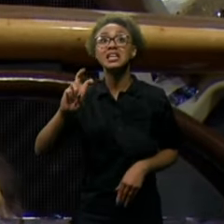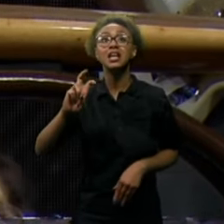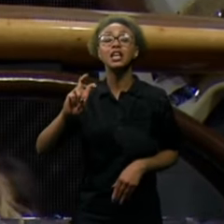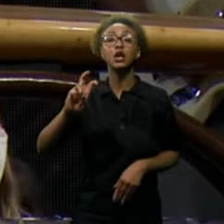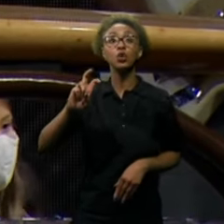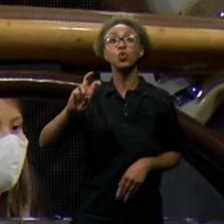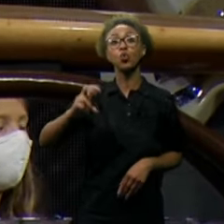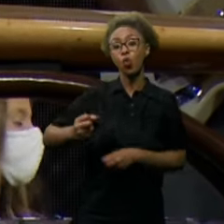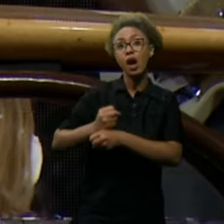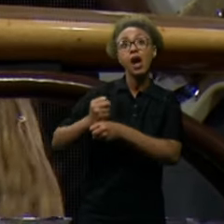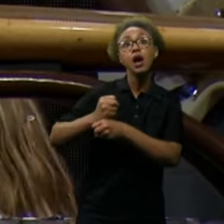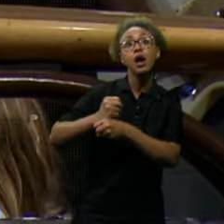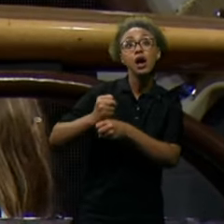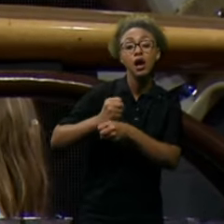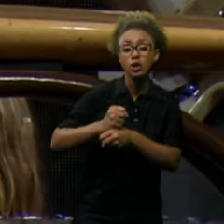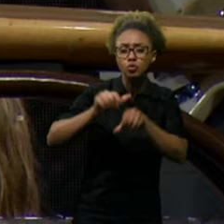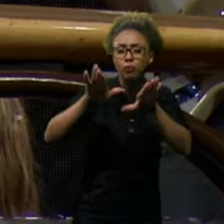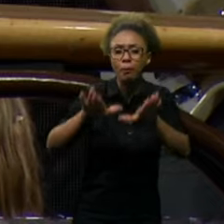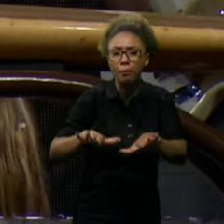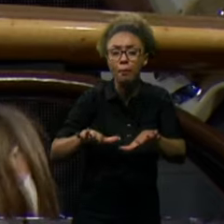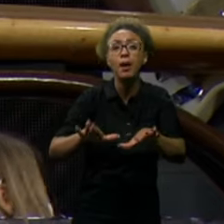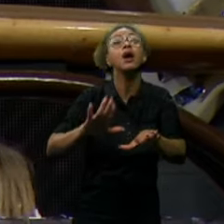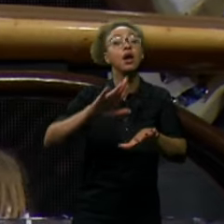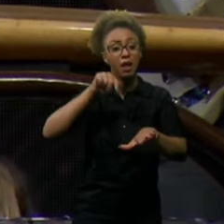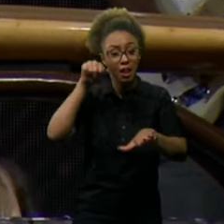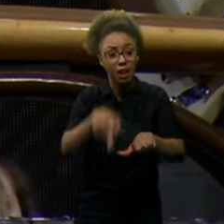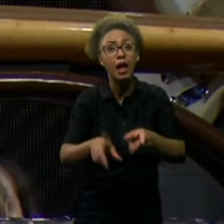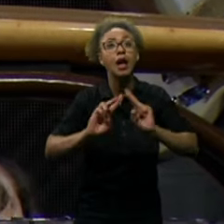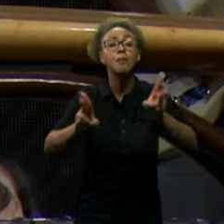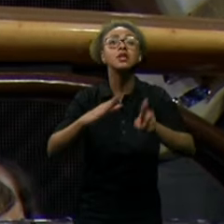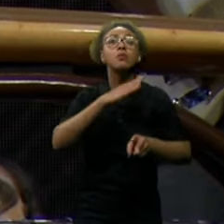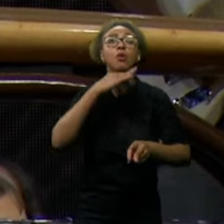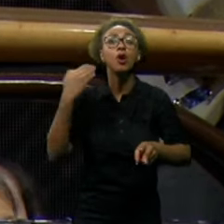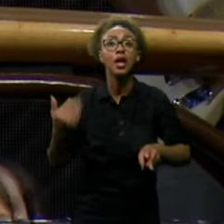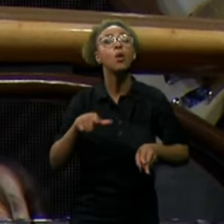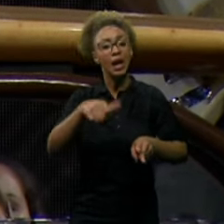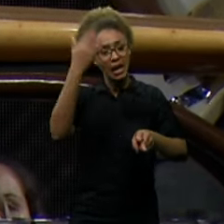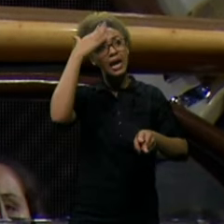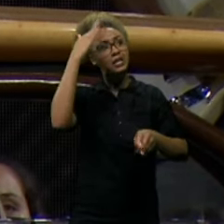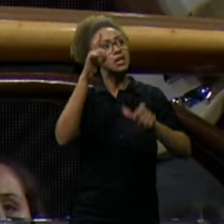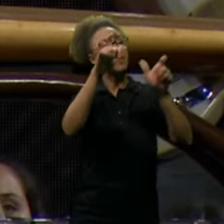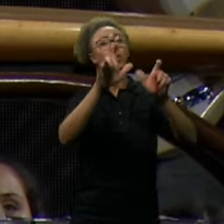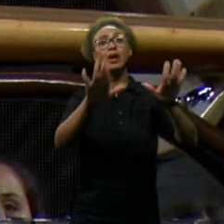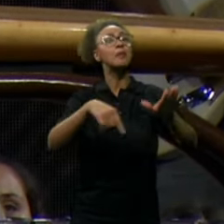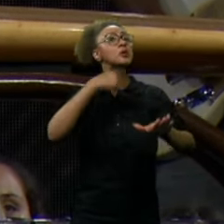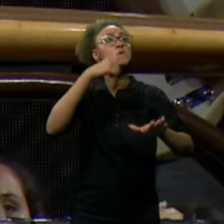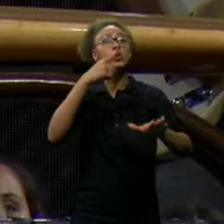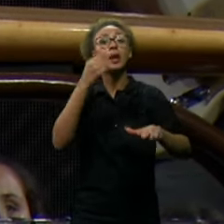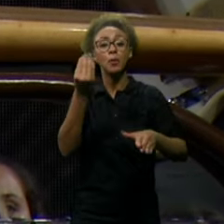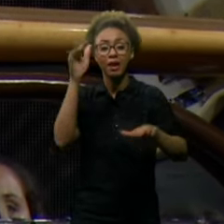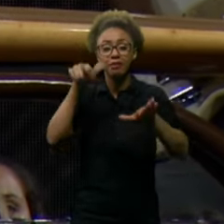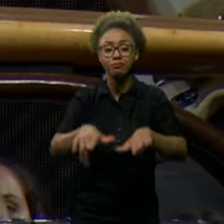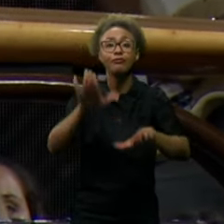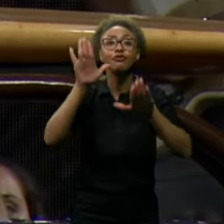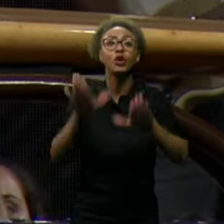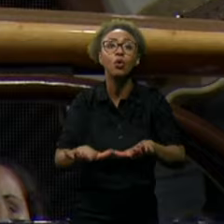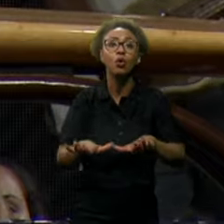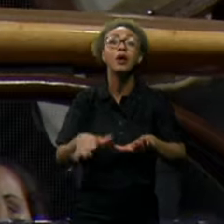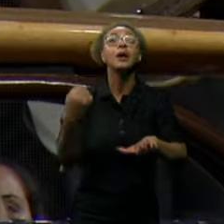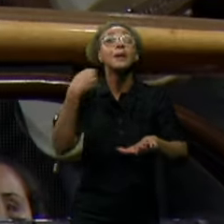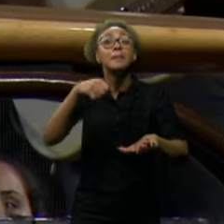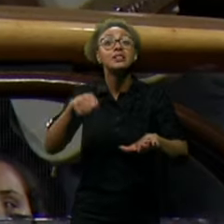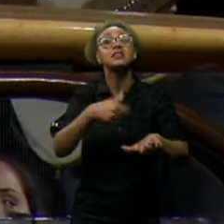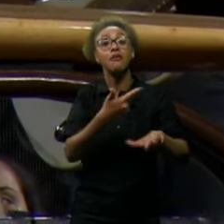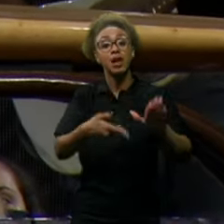e ele morreu em harã sabendo aonde queria chegar e tendo força para chegar mas não chegou Porque parou aonde ele só